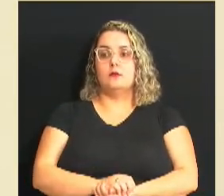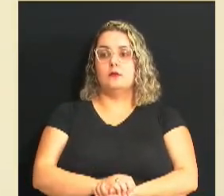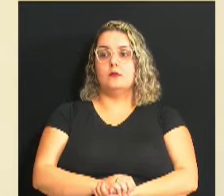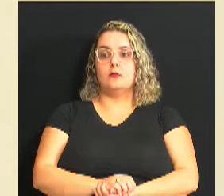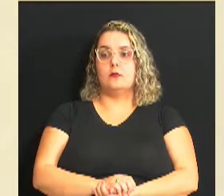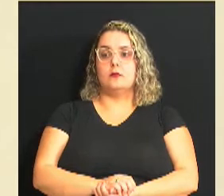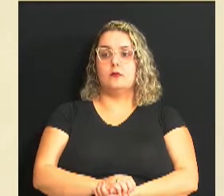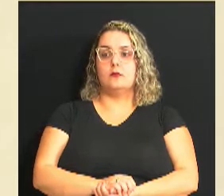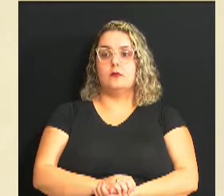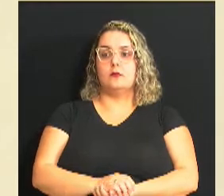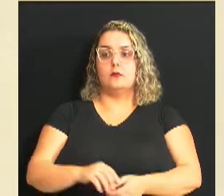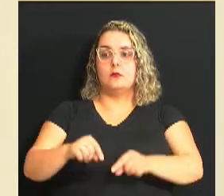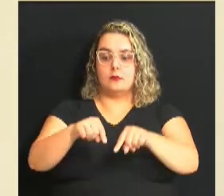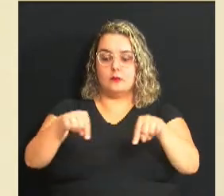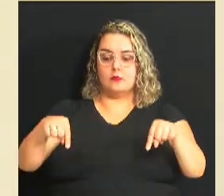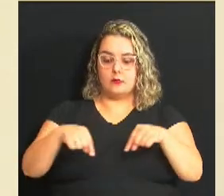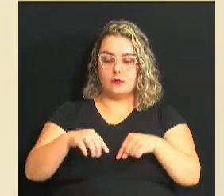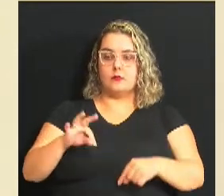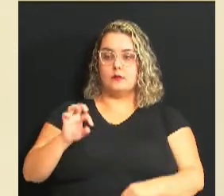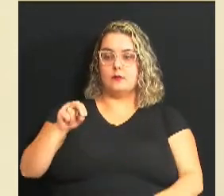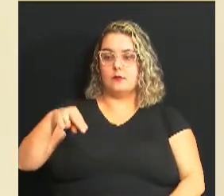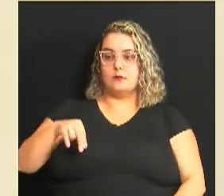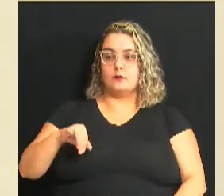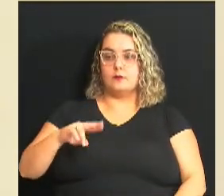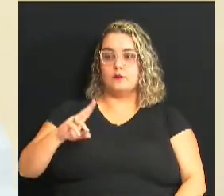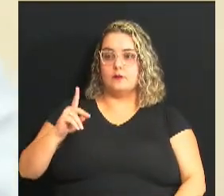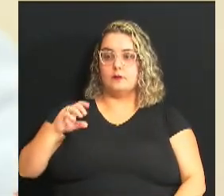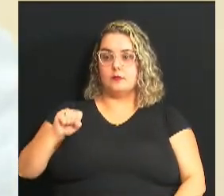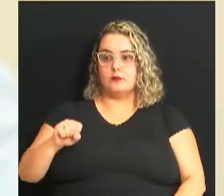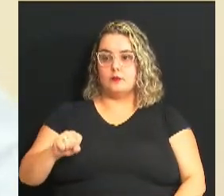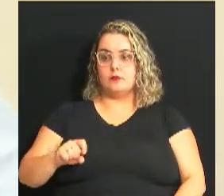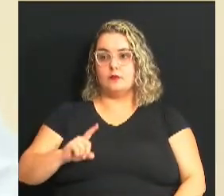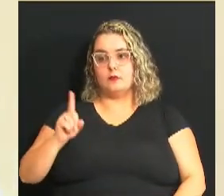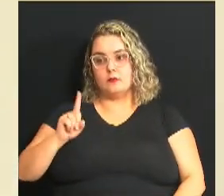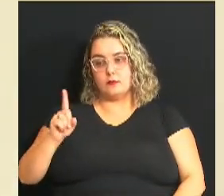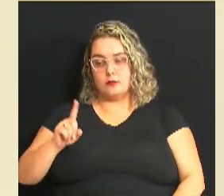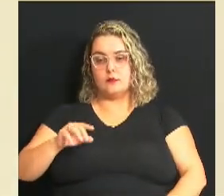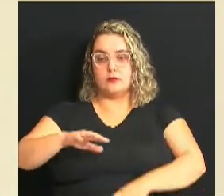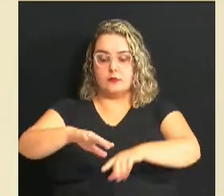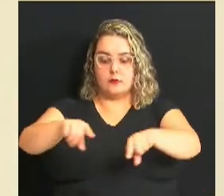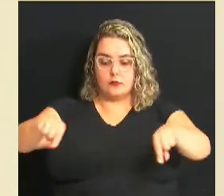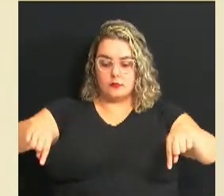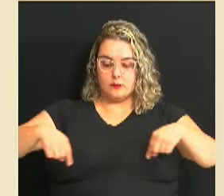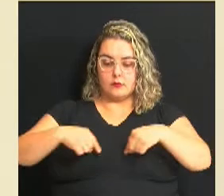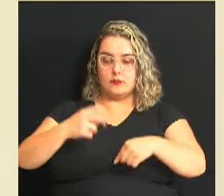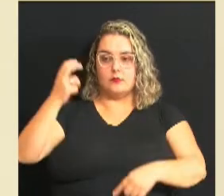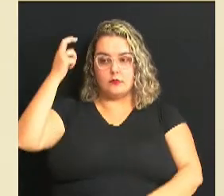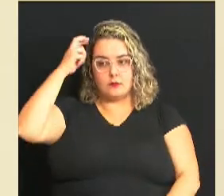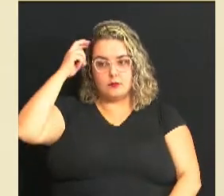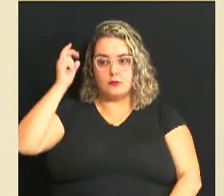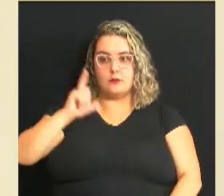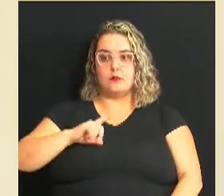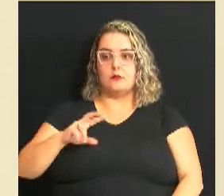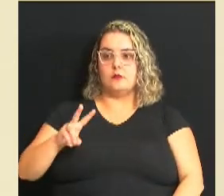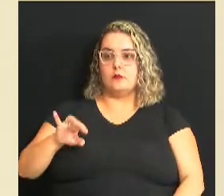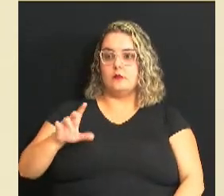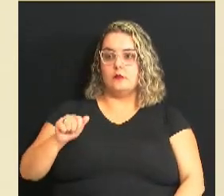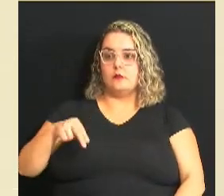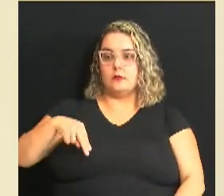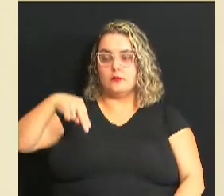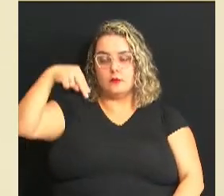Sala dos Toninhos, que fica lá no complexo da Estação Cultura. A gente tem espaço lá no Parque Via Norte,